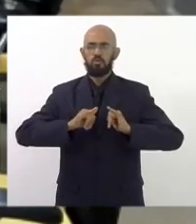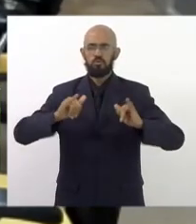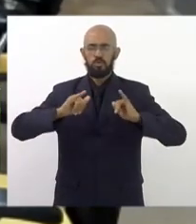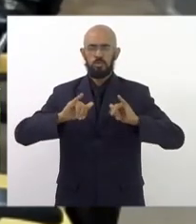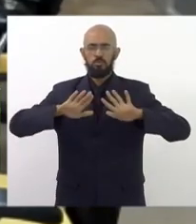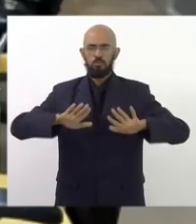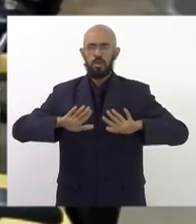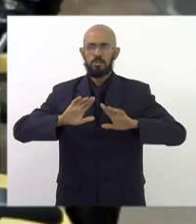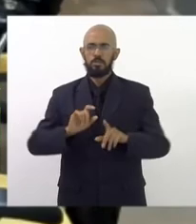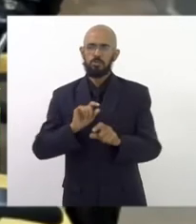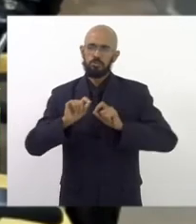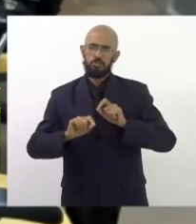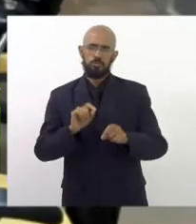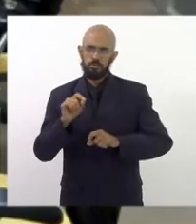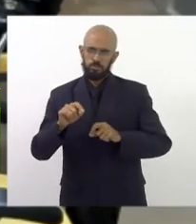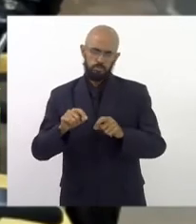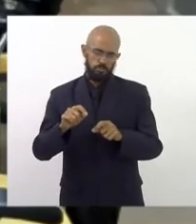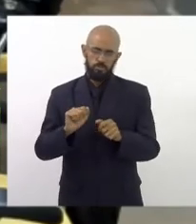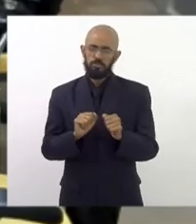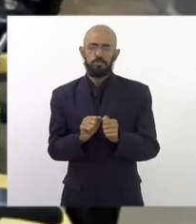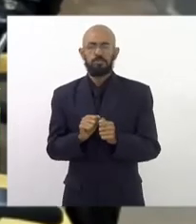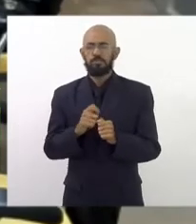e culmina